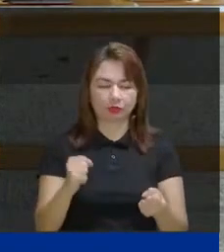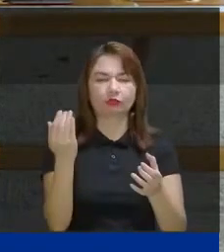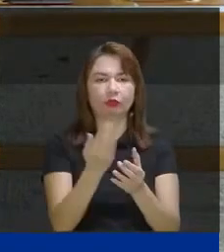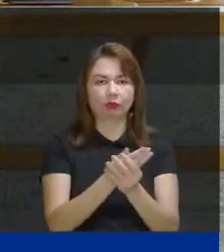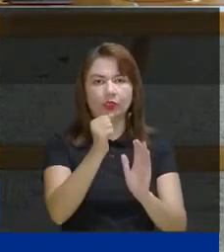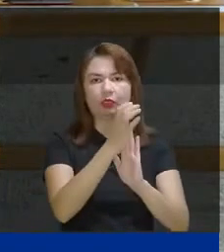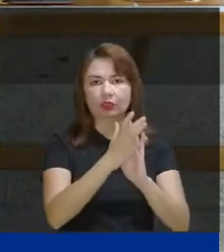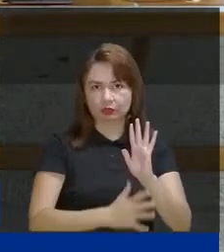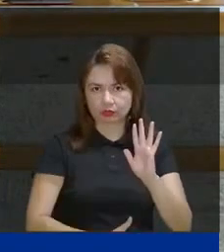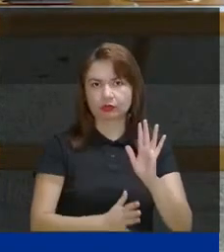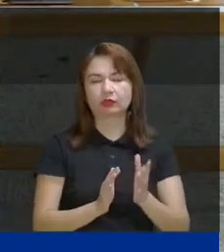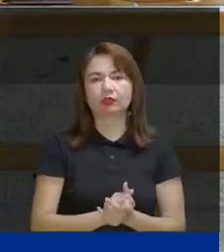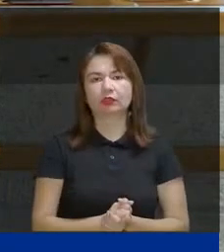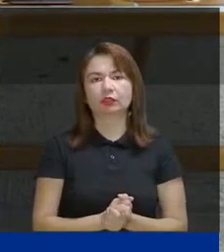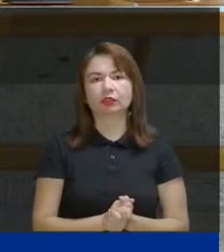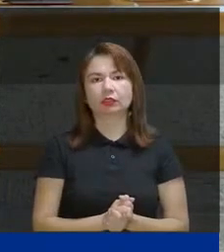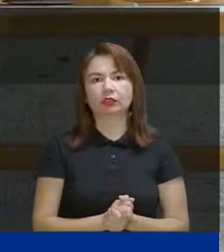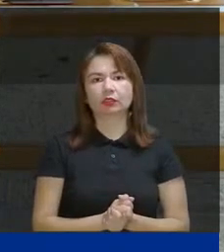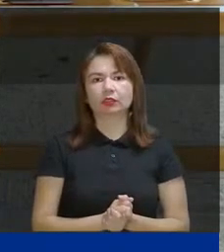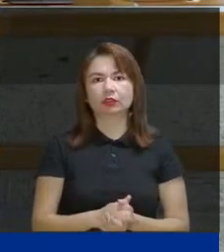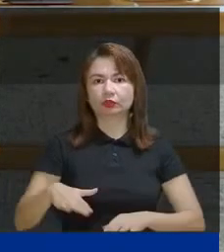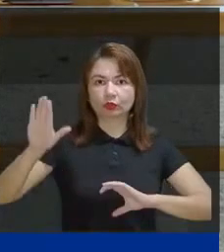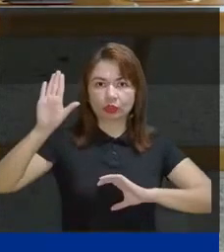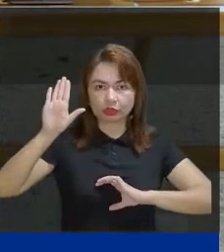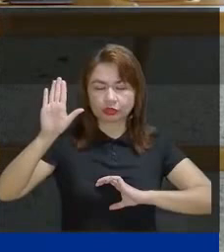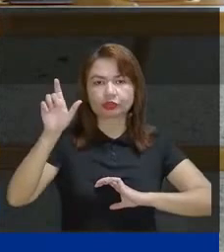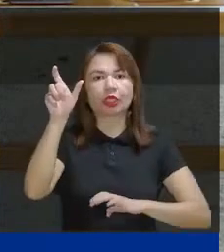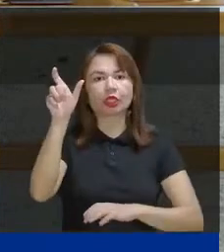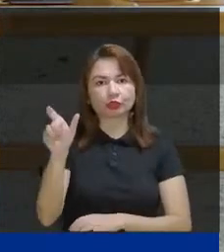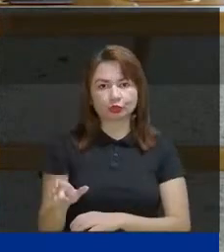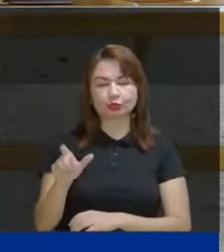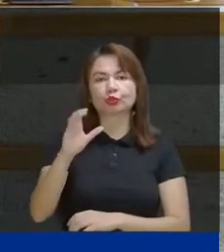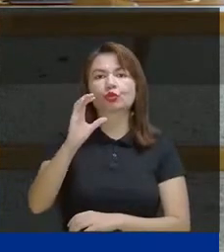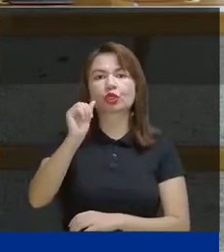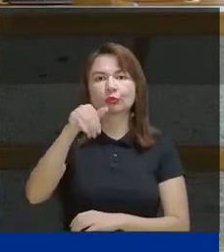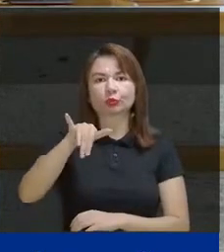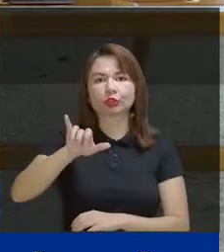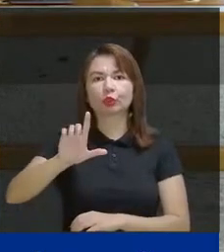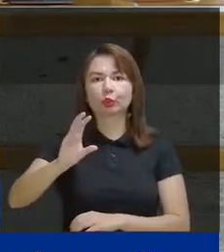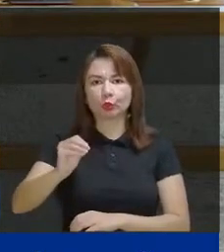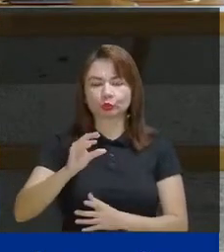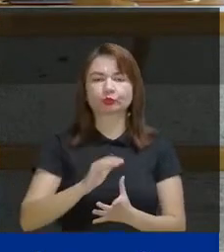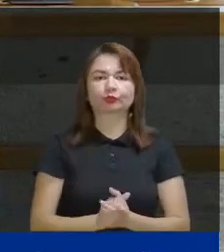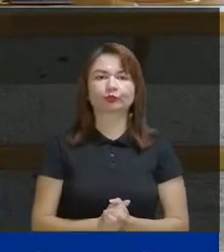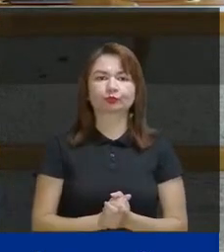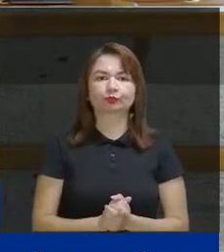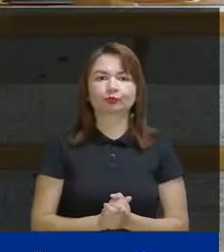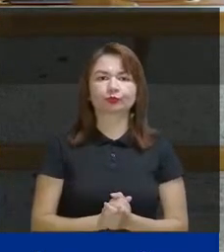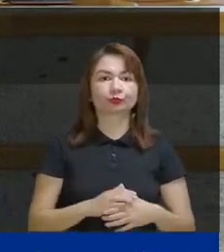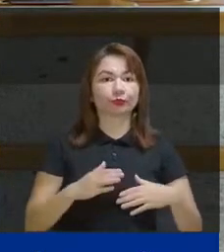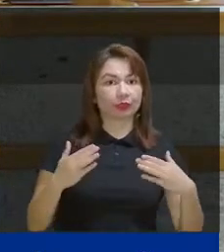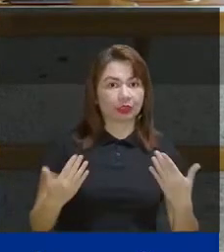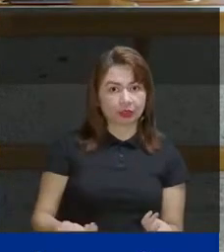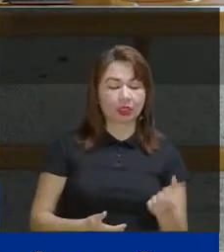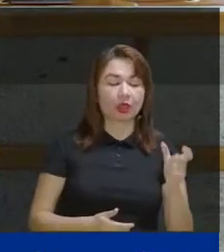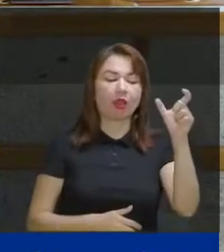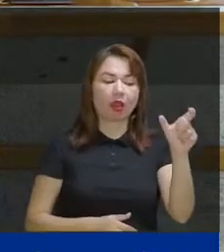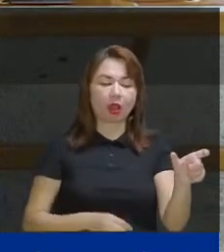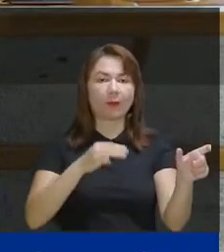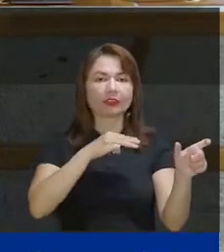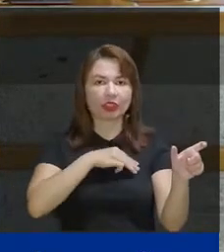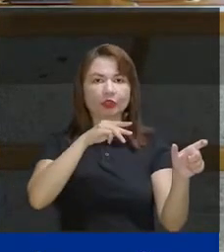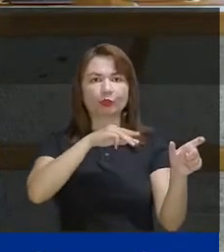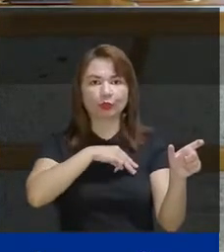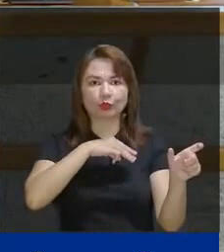embargos do Carlos Capiberibe. No que diz respeito ao Ministério